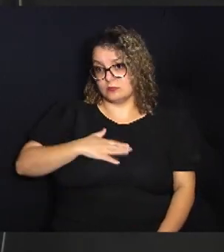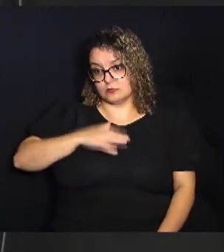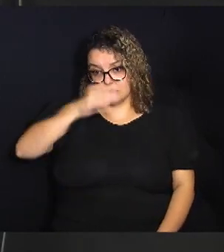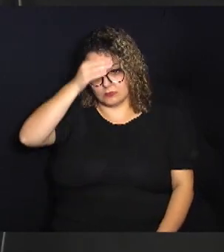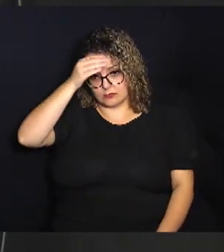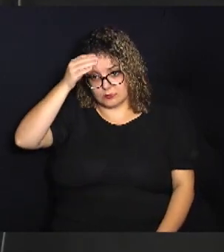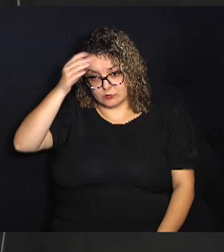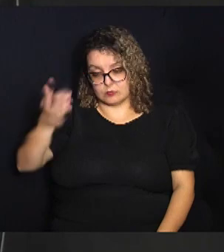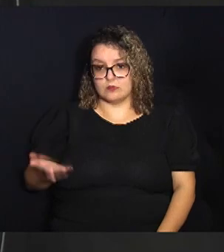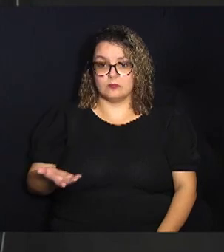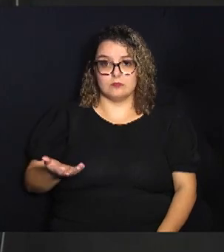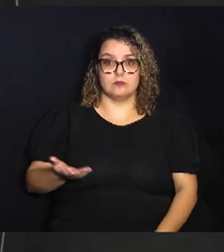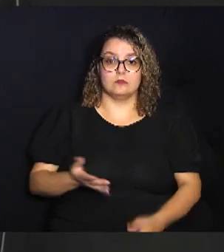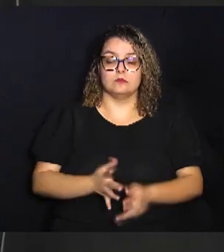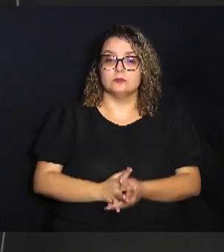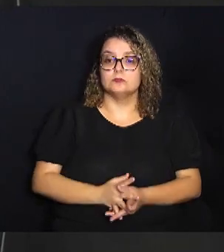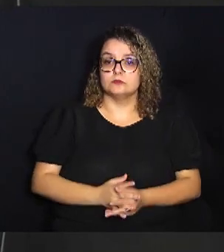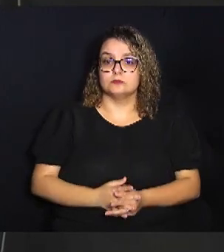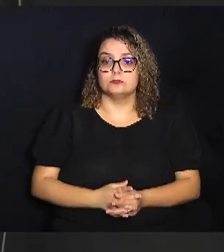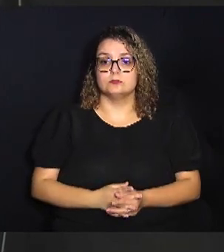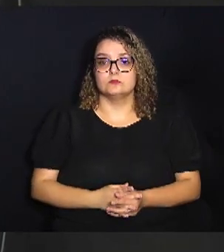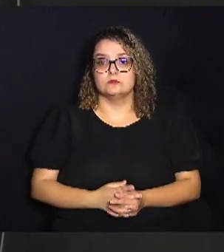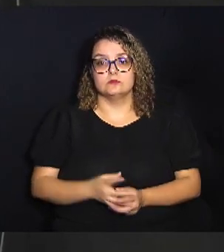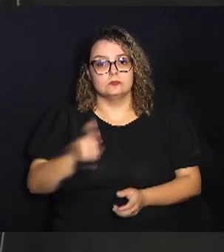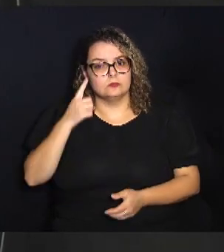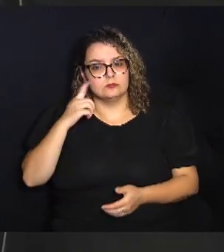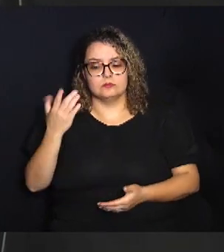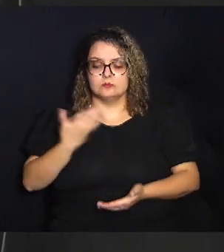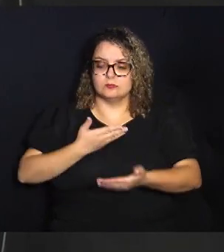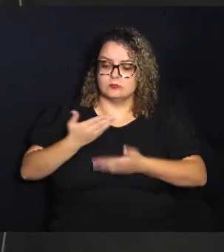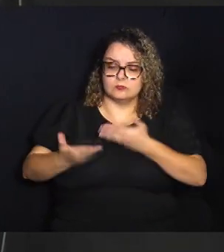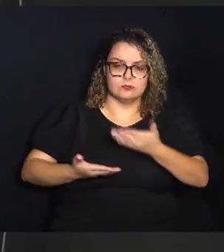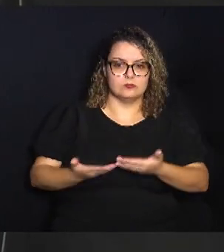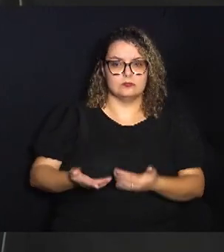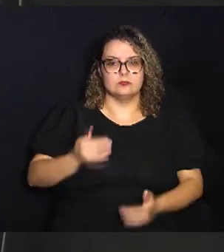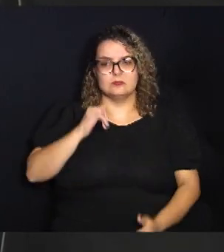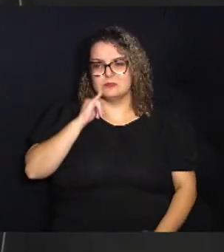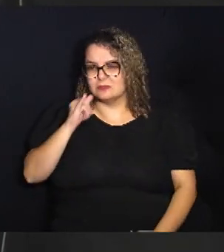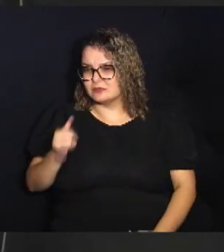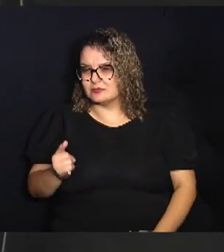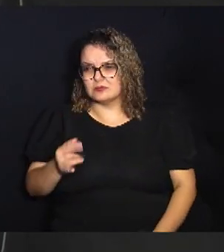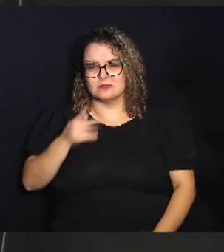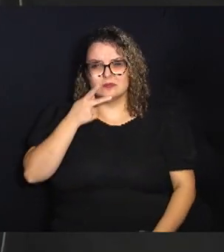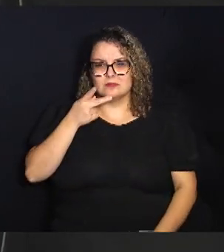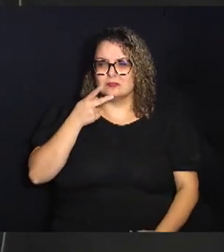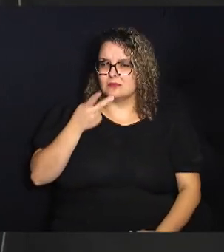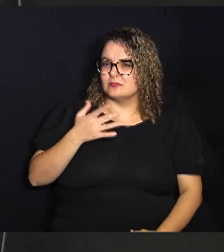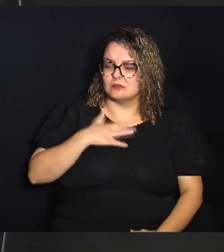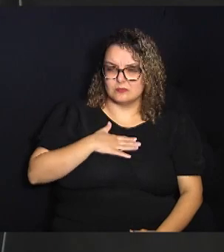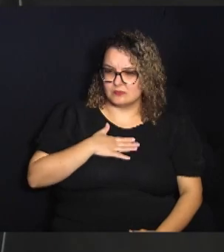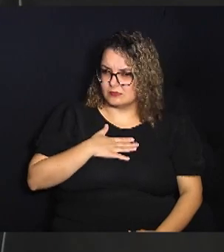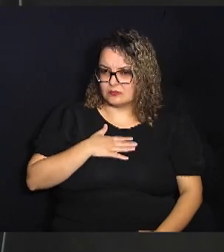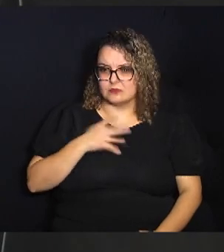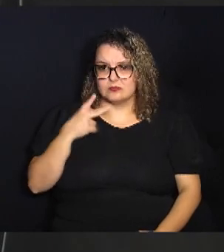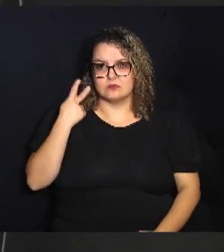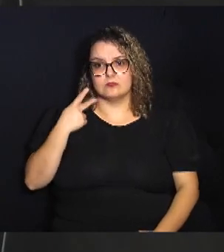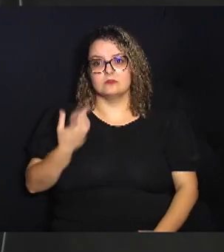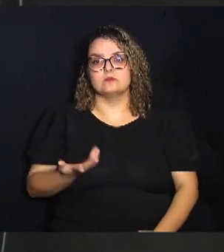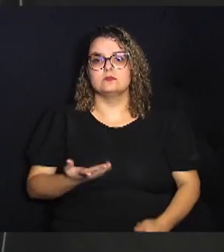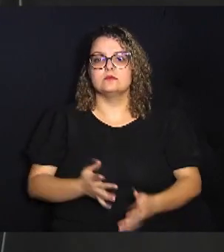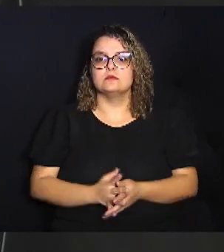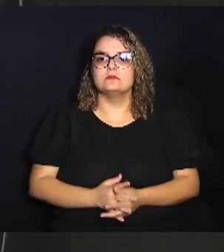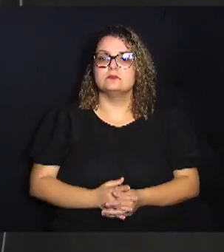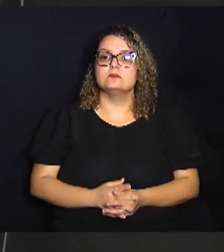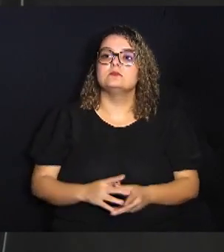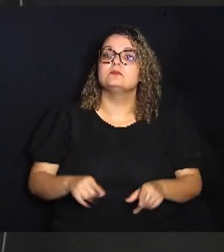nós trocávamos várias ideias junto e ele falava muito para mim sobre política e eu acabei